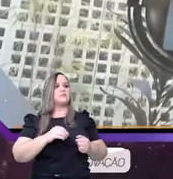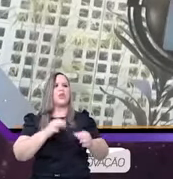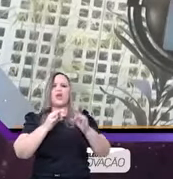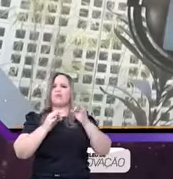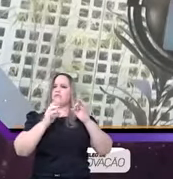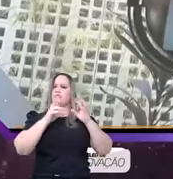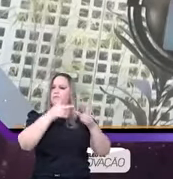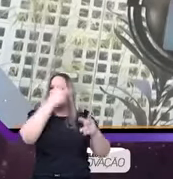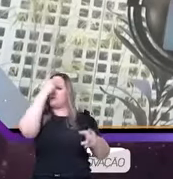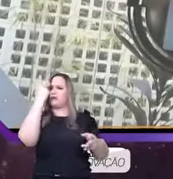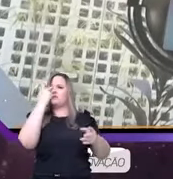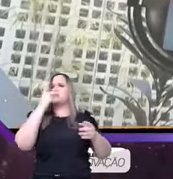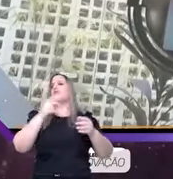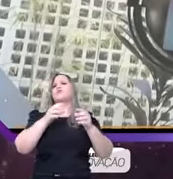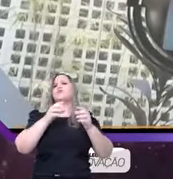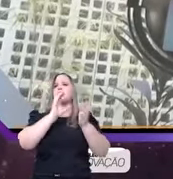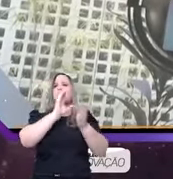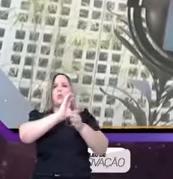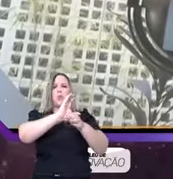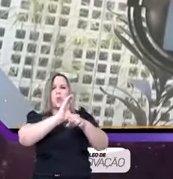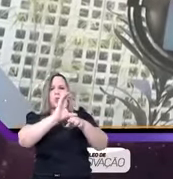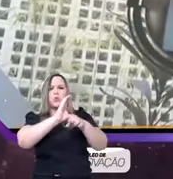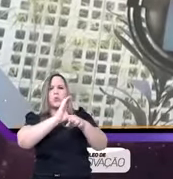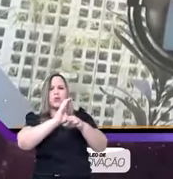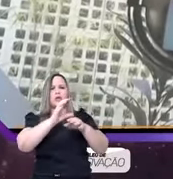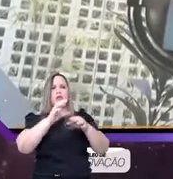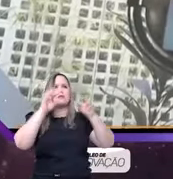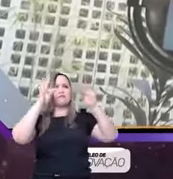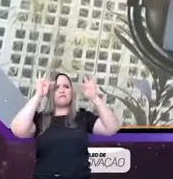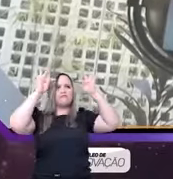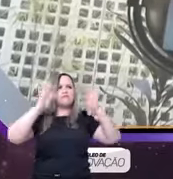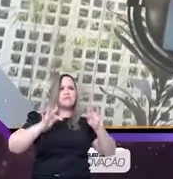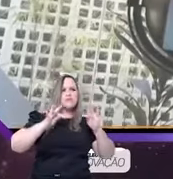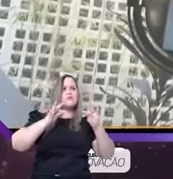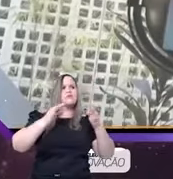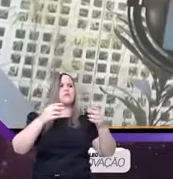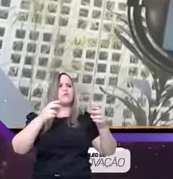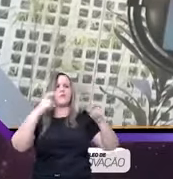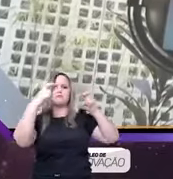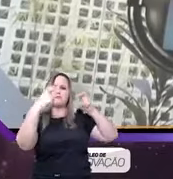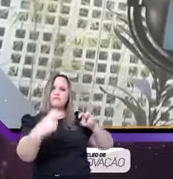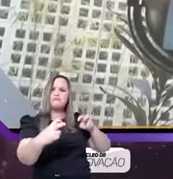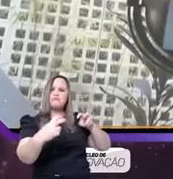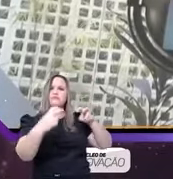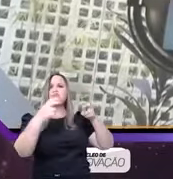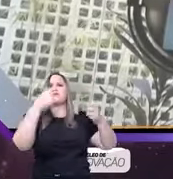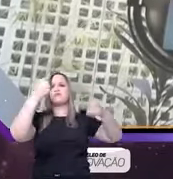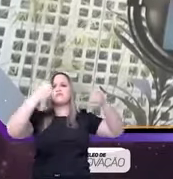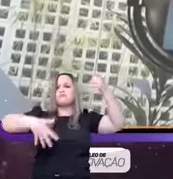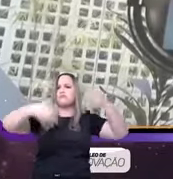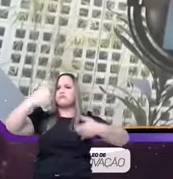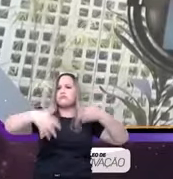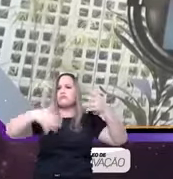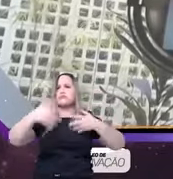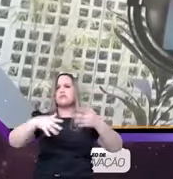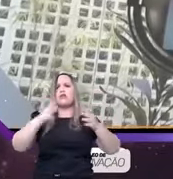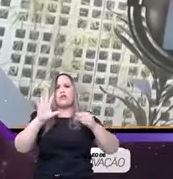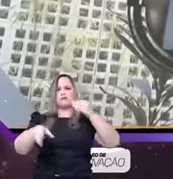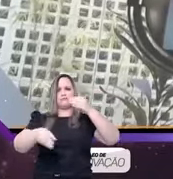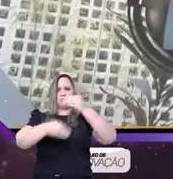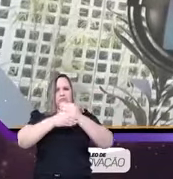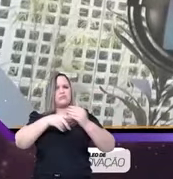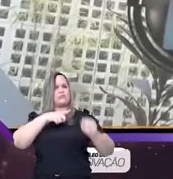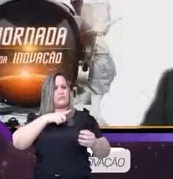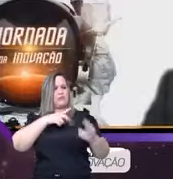justamente as considerações das partes ou eventuais questionamentos complementares. Na